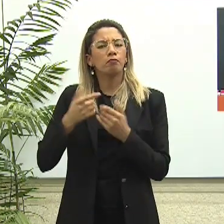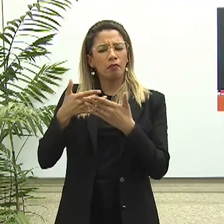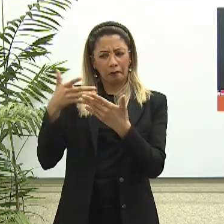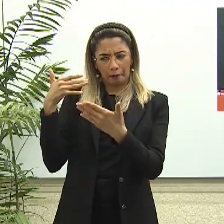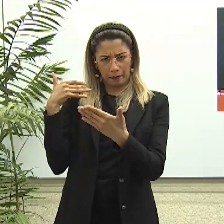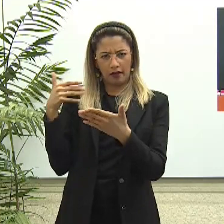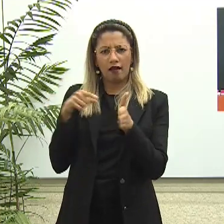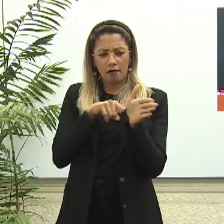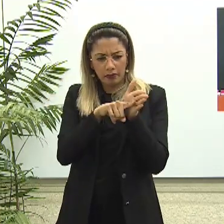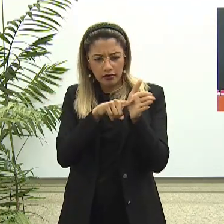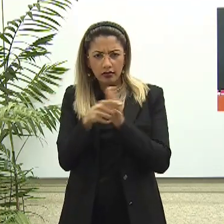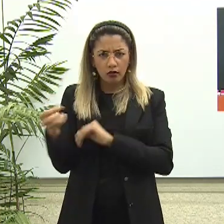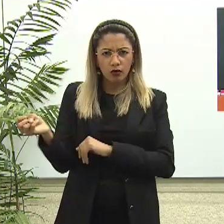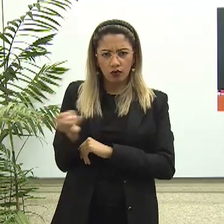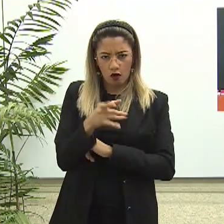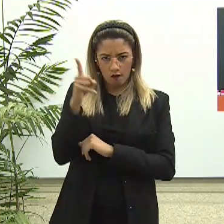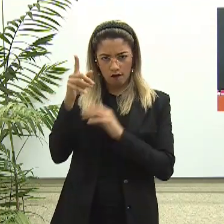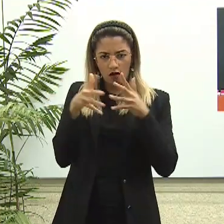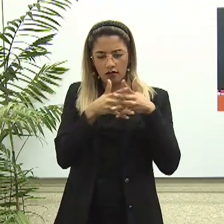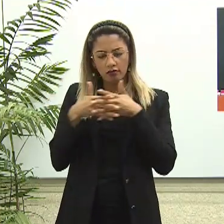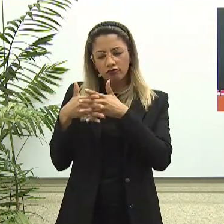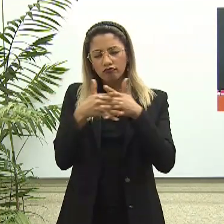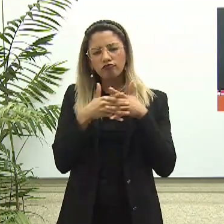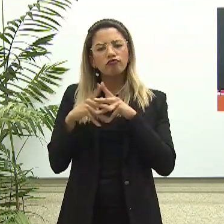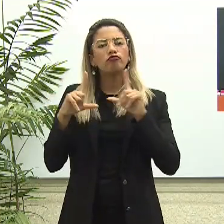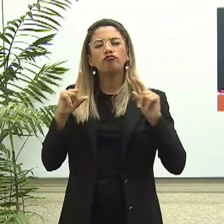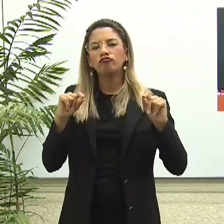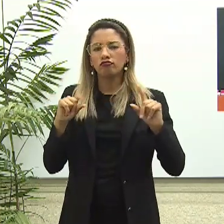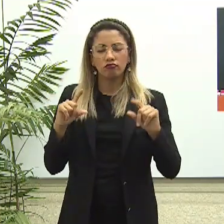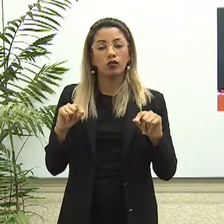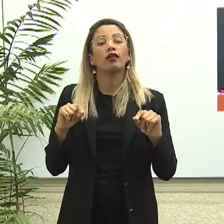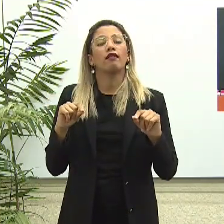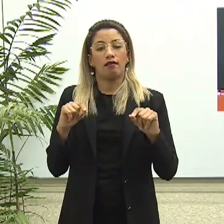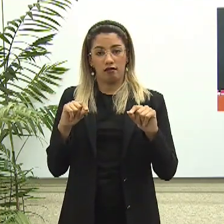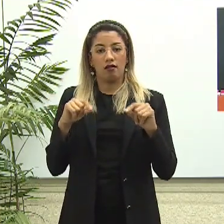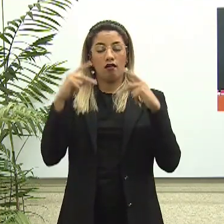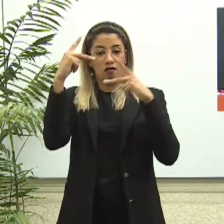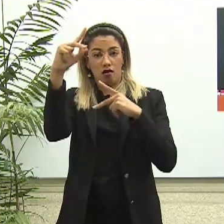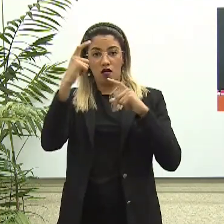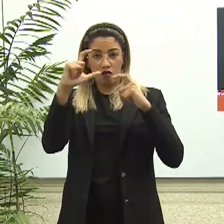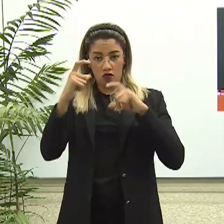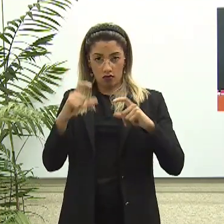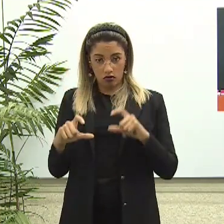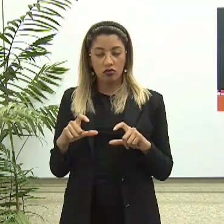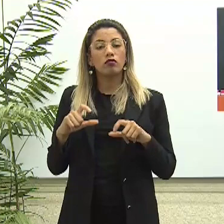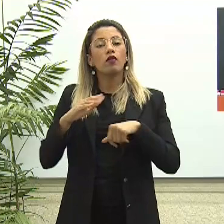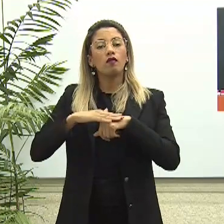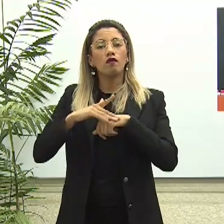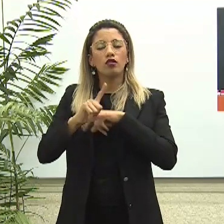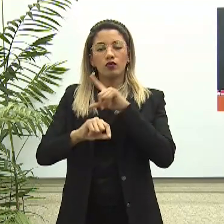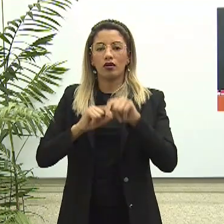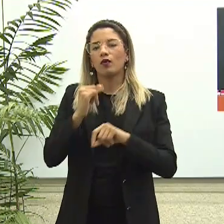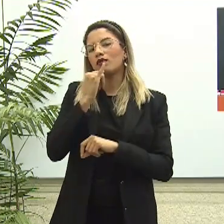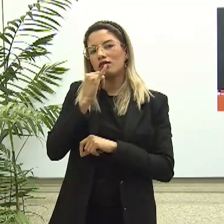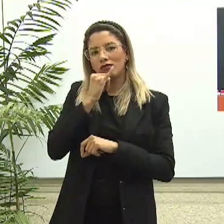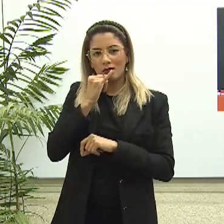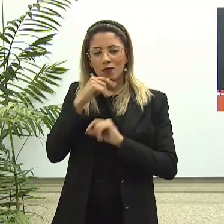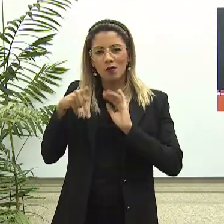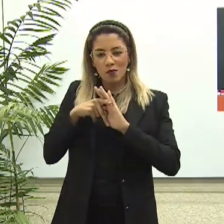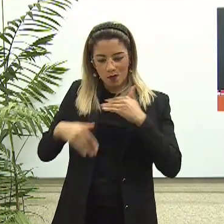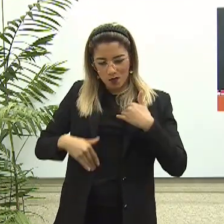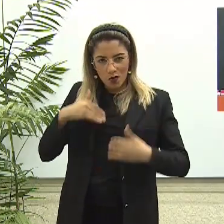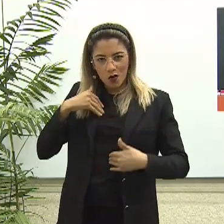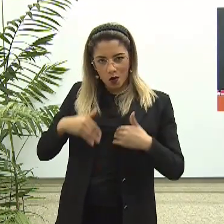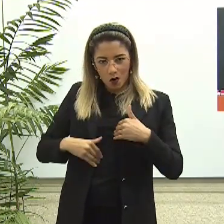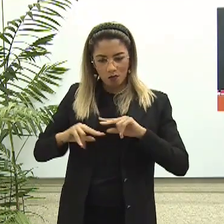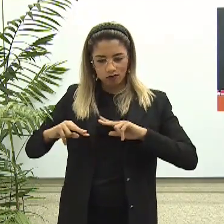foi feita nos Estados Unidos mostrando que os algoritmos que automatizam decisão para transplante de órgãos por exemplo tendem a